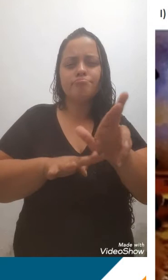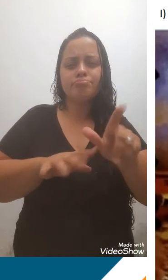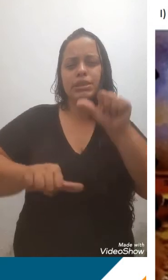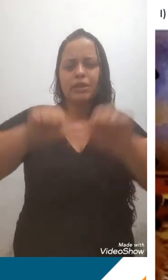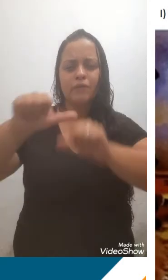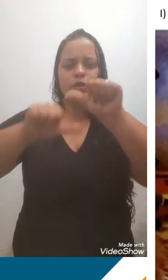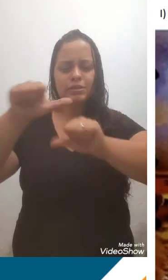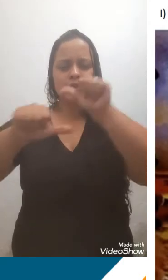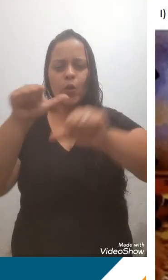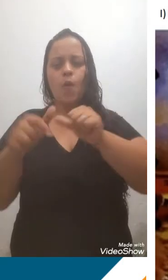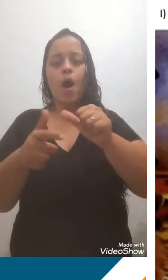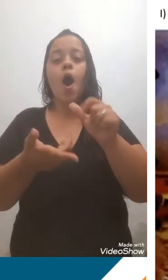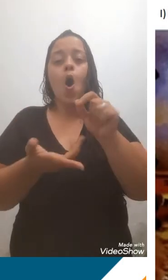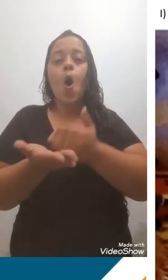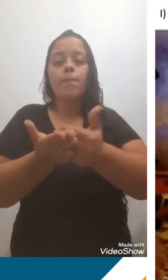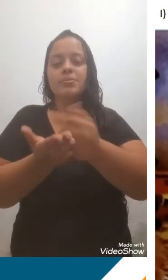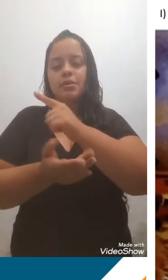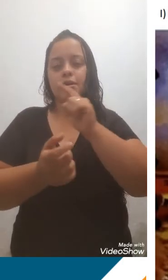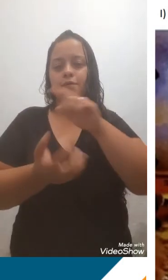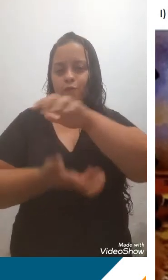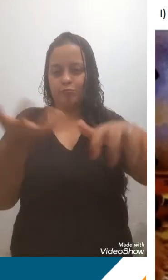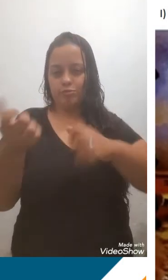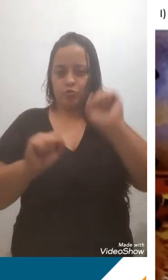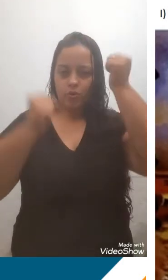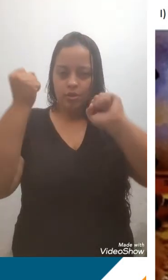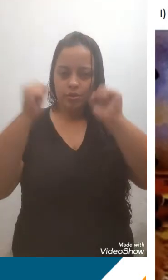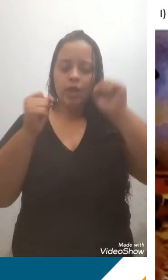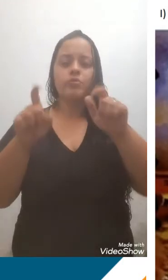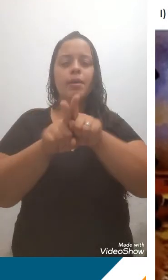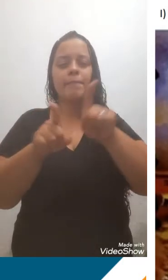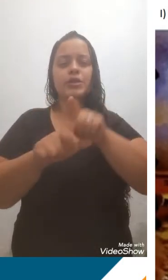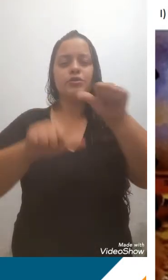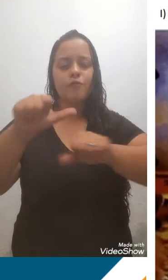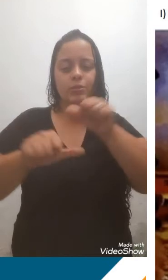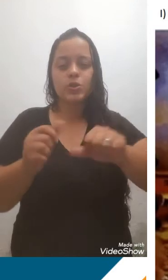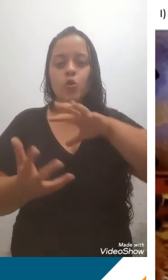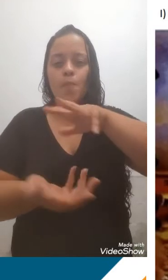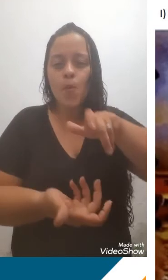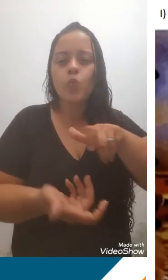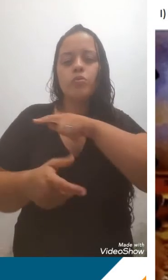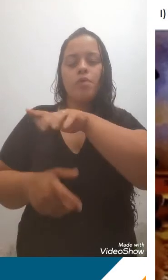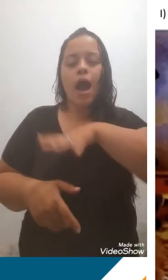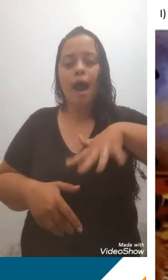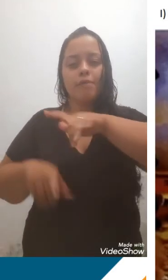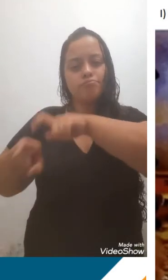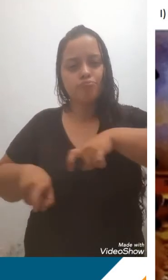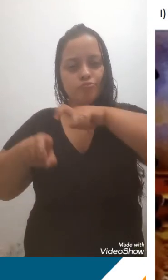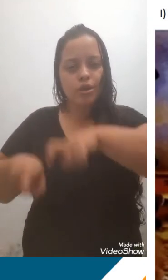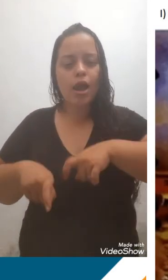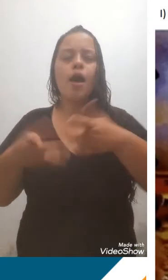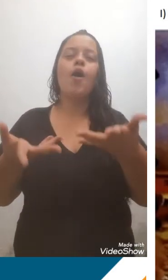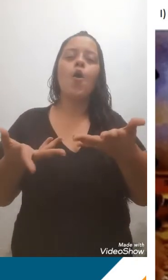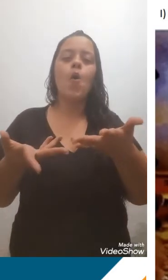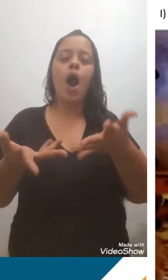que acontecem a partir da Revolução Industrial, principalmente as transformações que acontecem no mundo rural, seja do